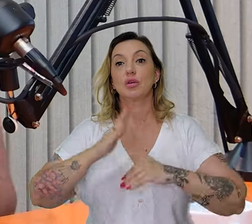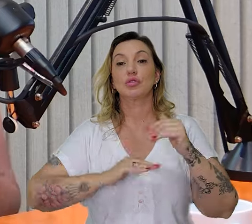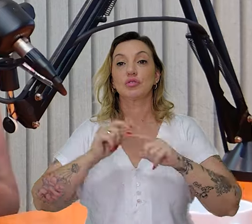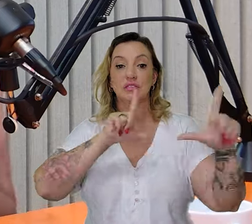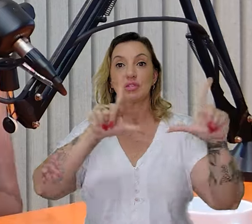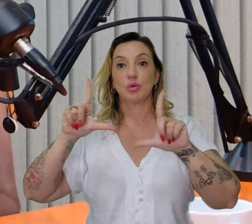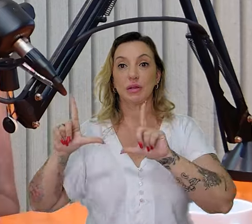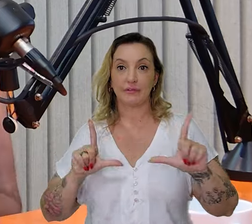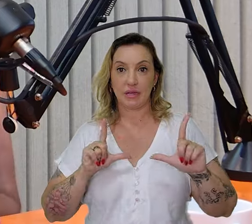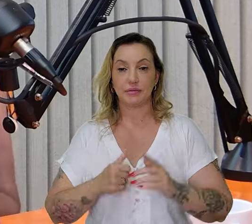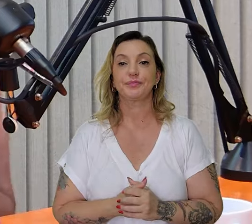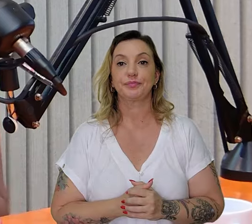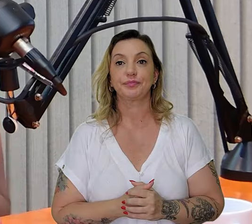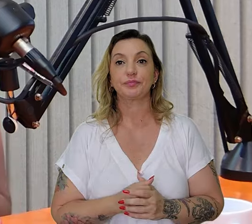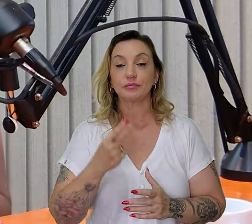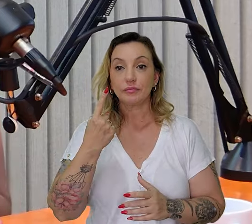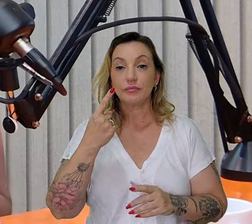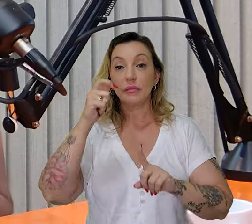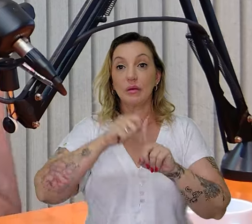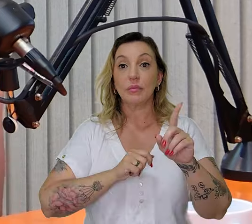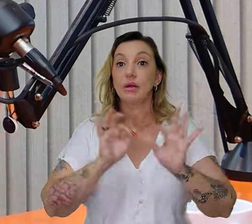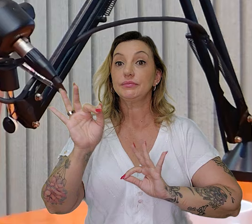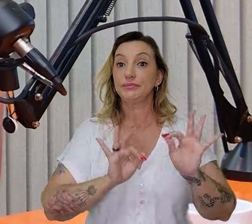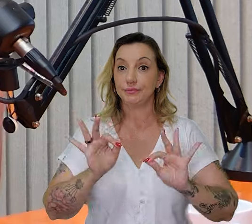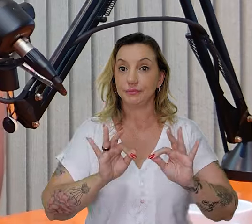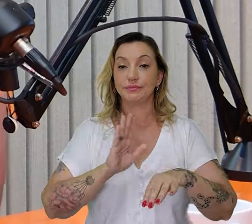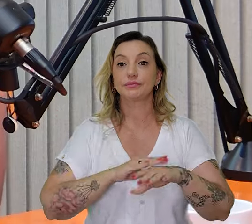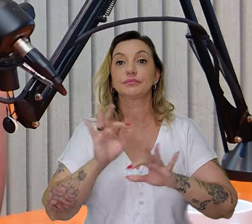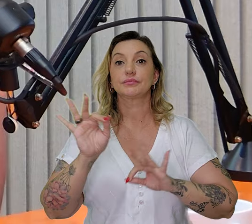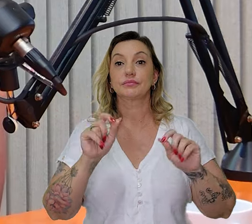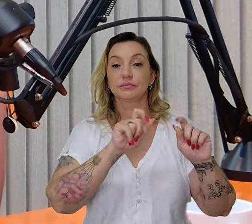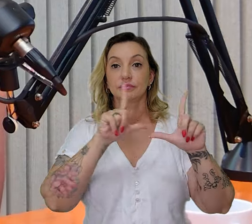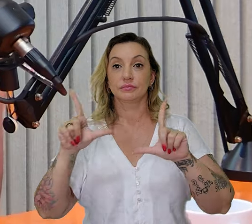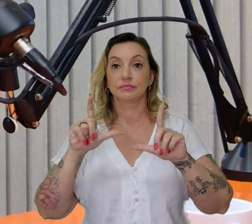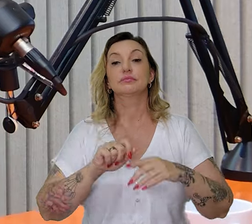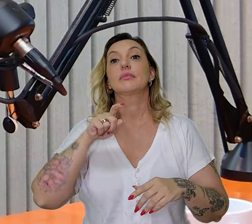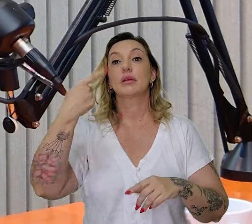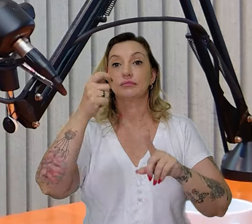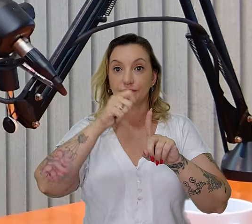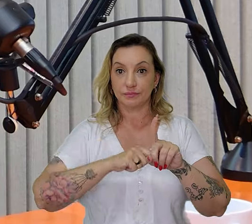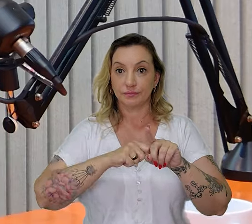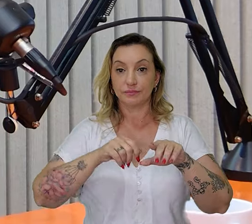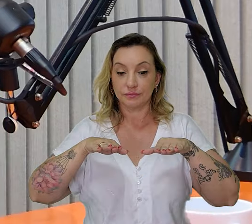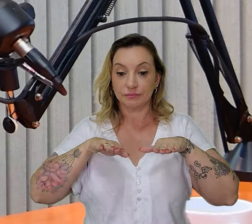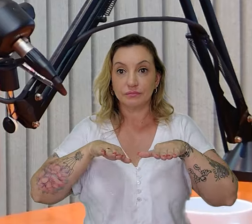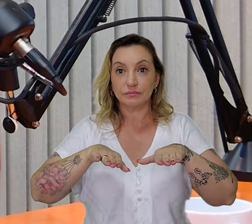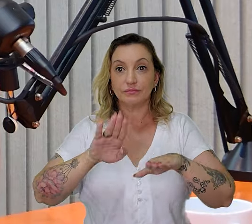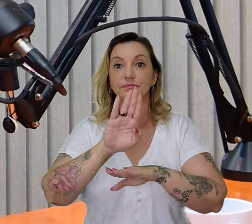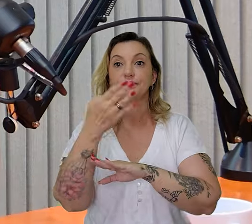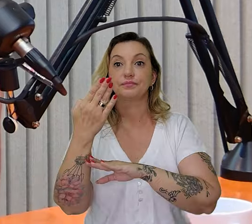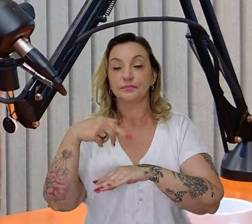ele tem uma um mês de projeto ele faz o projeto do cenário aí ele tem um outro mês que é Marcenaria ele vai PR mar e ele